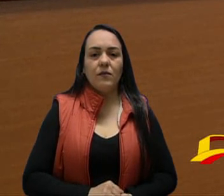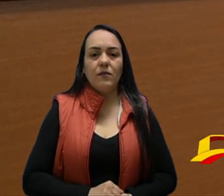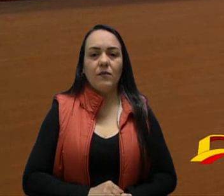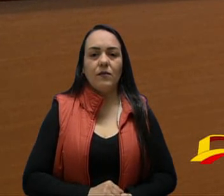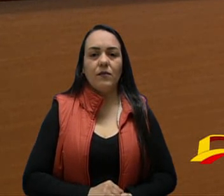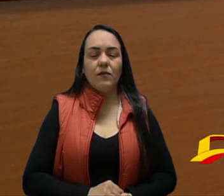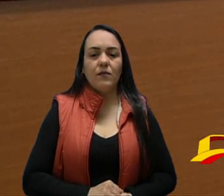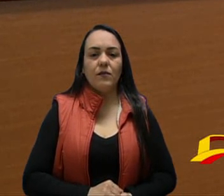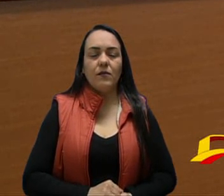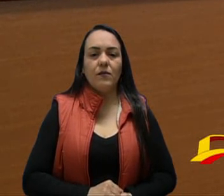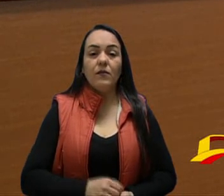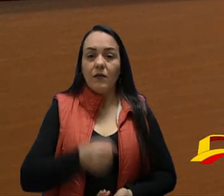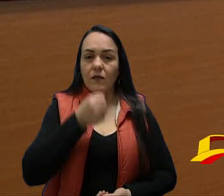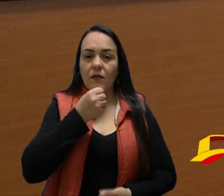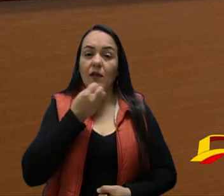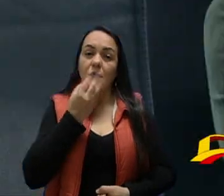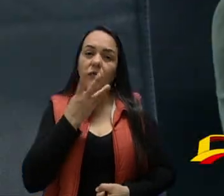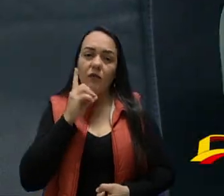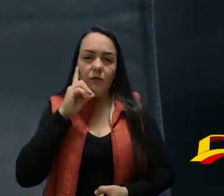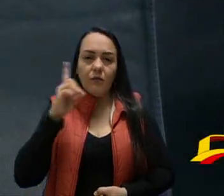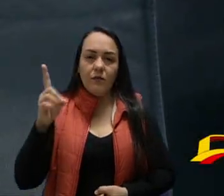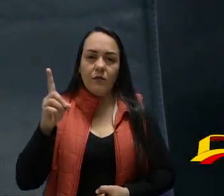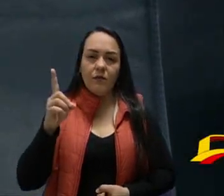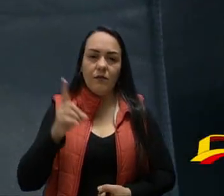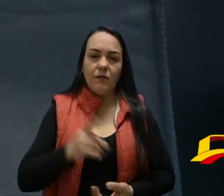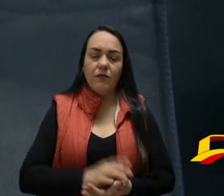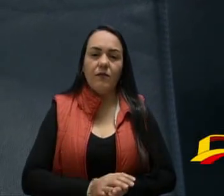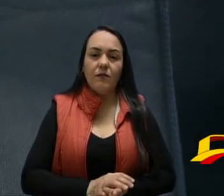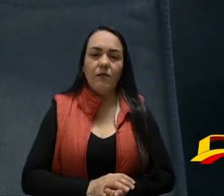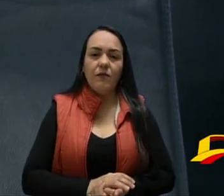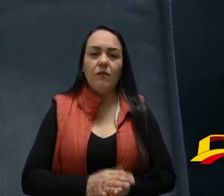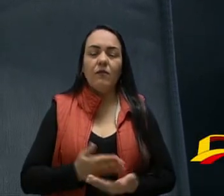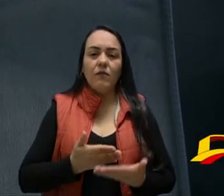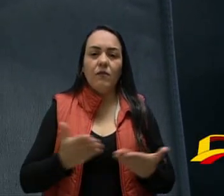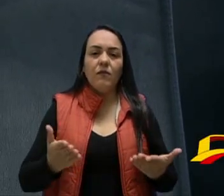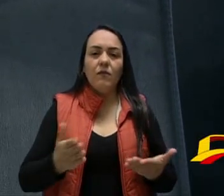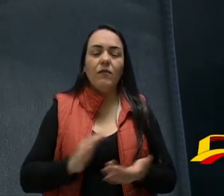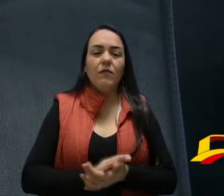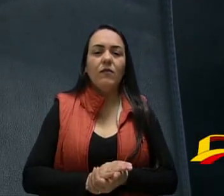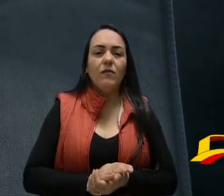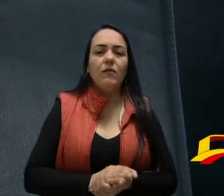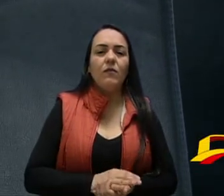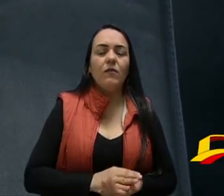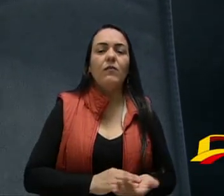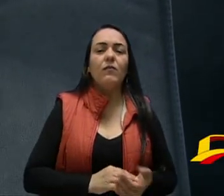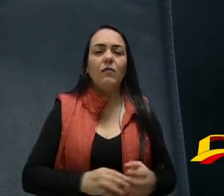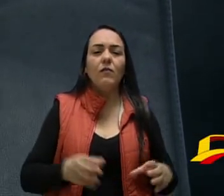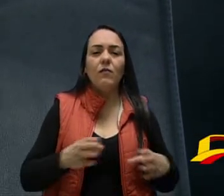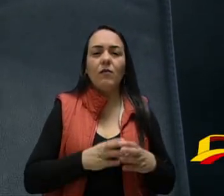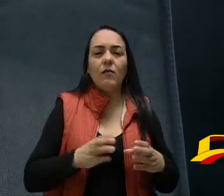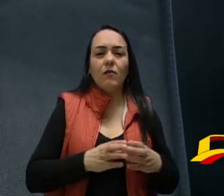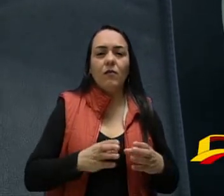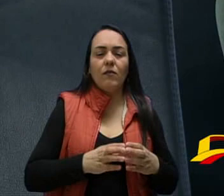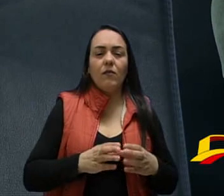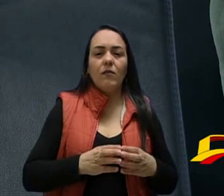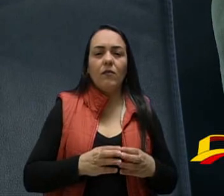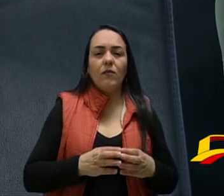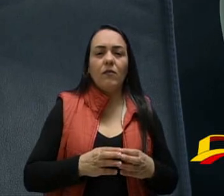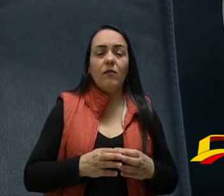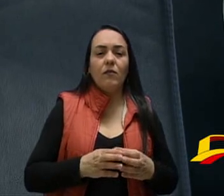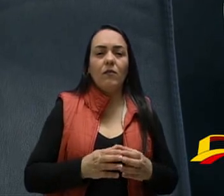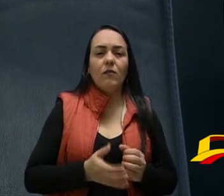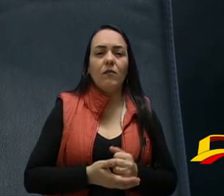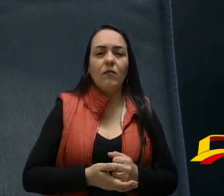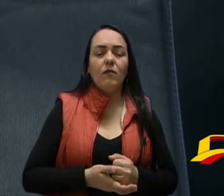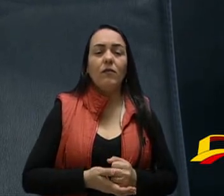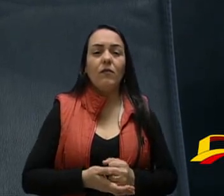alô água bom dia então me chamo tati a sua parte da equipe gestora da atenção básica